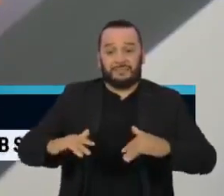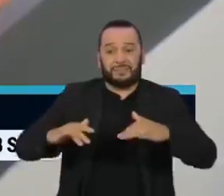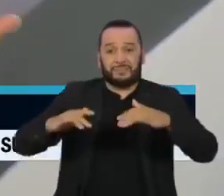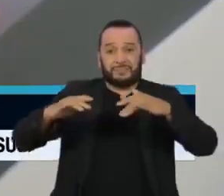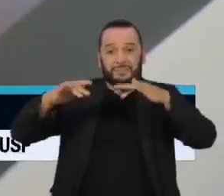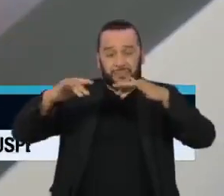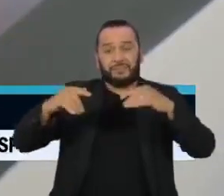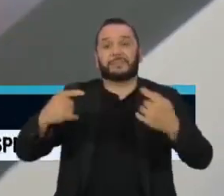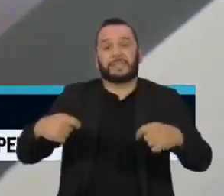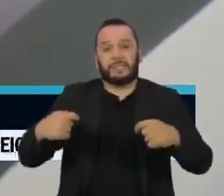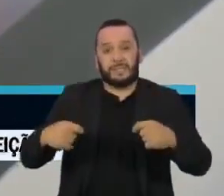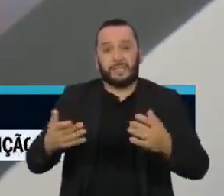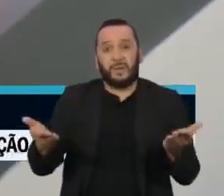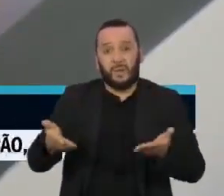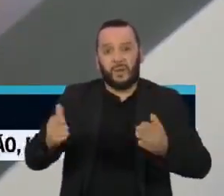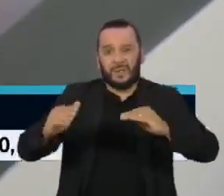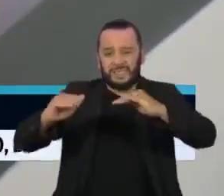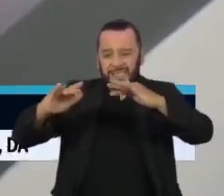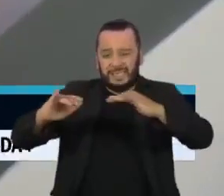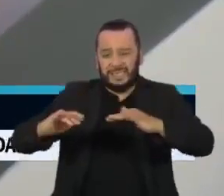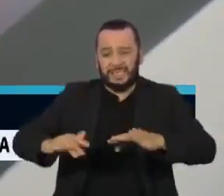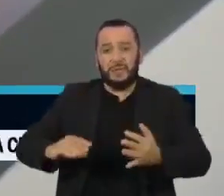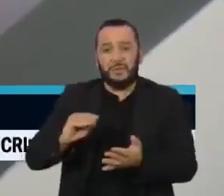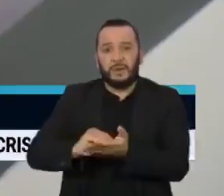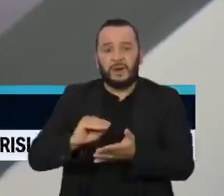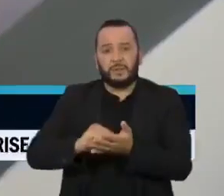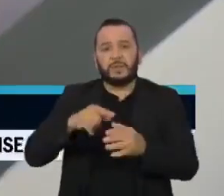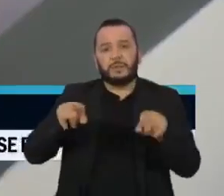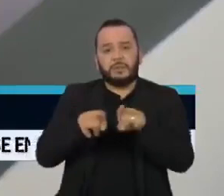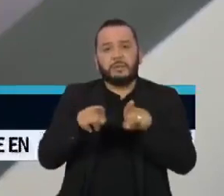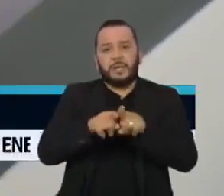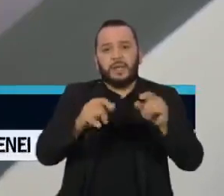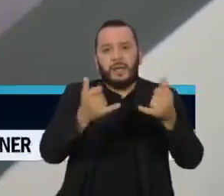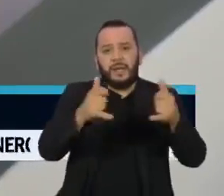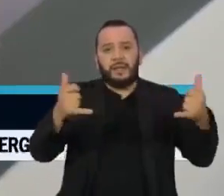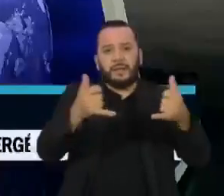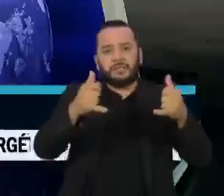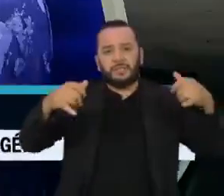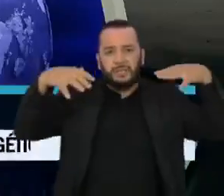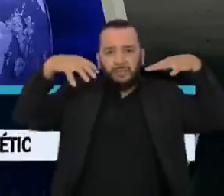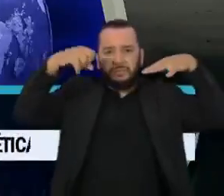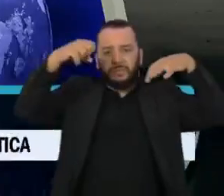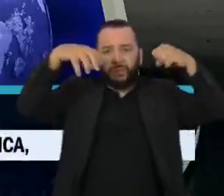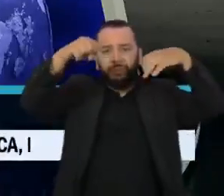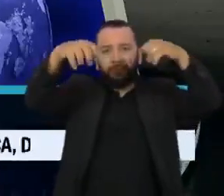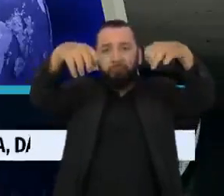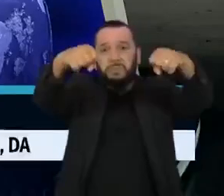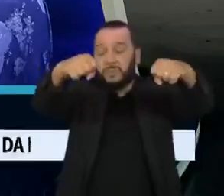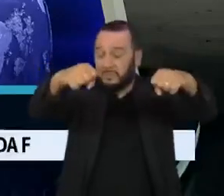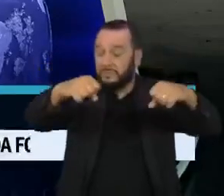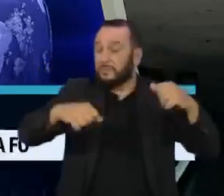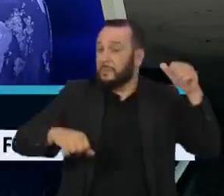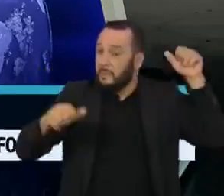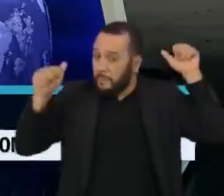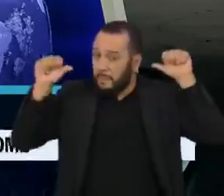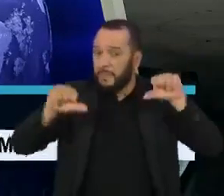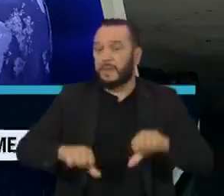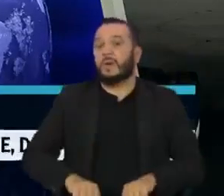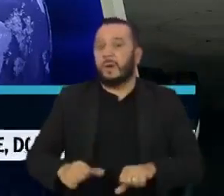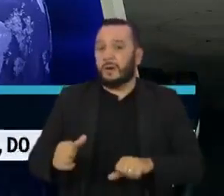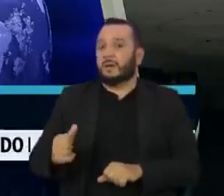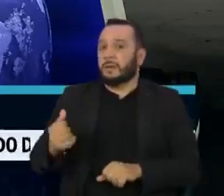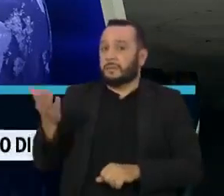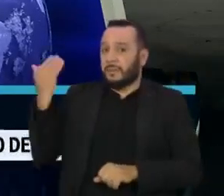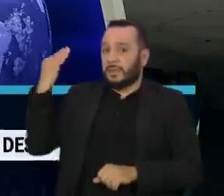de escassez hídrica e de energia, mais crítica do que a de 2001 e de